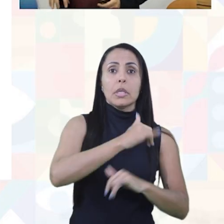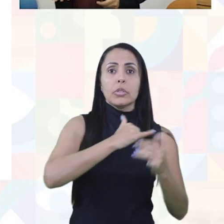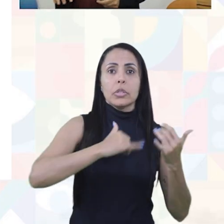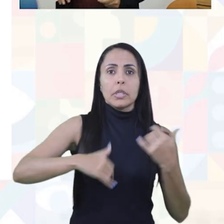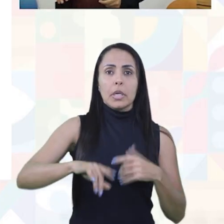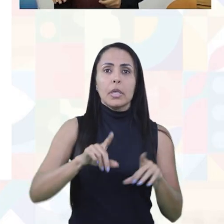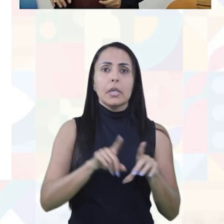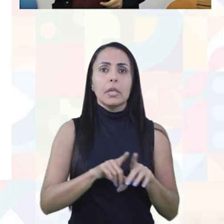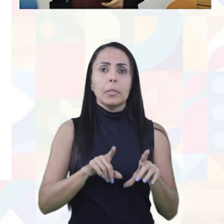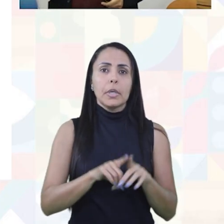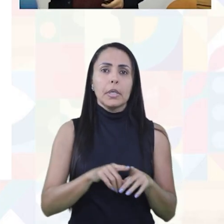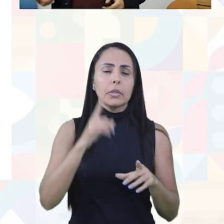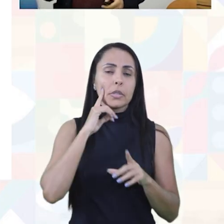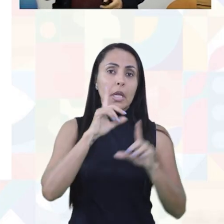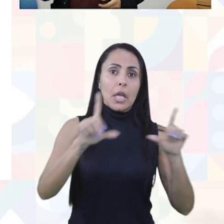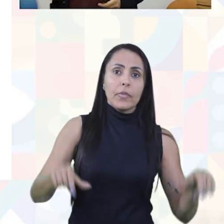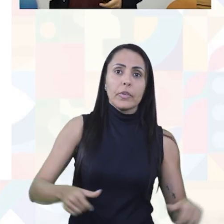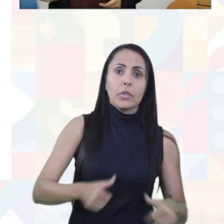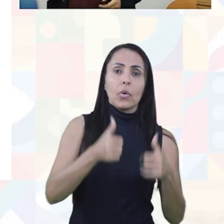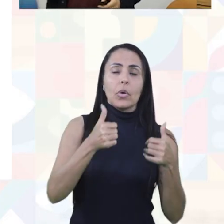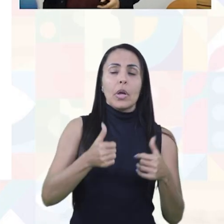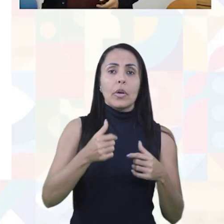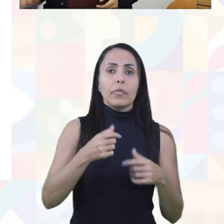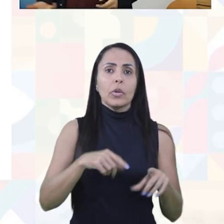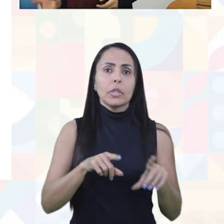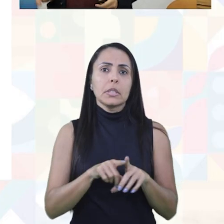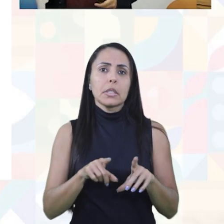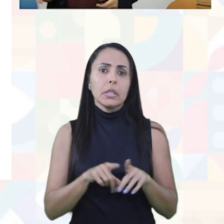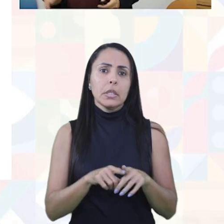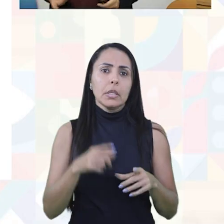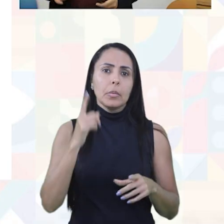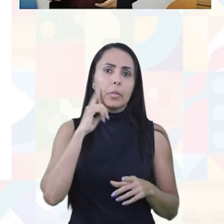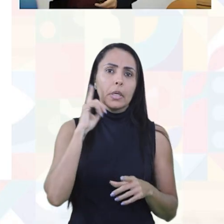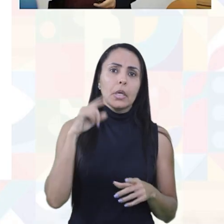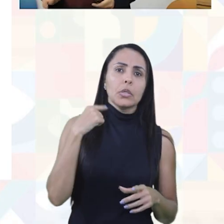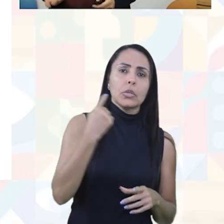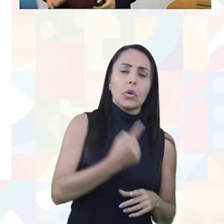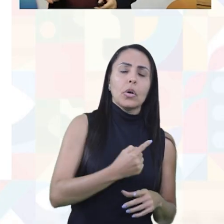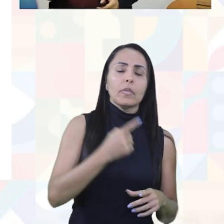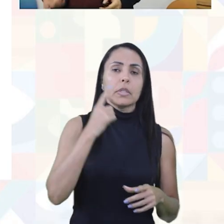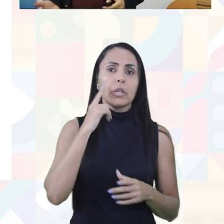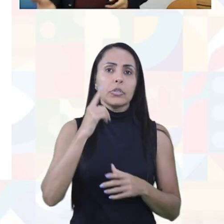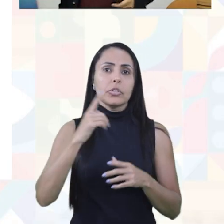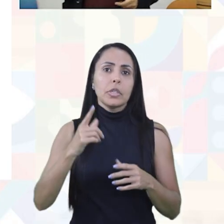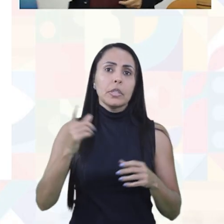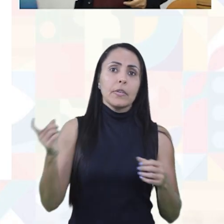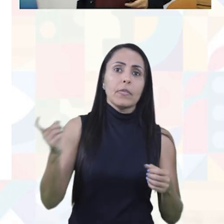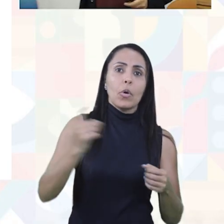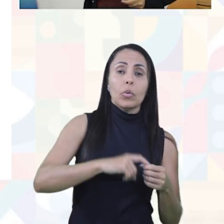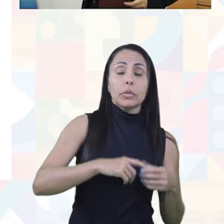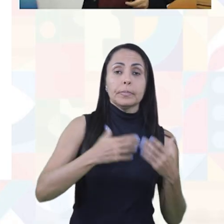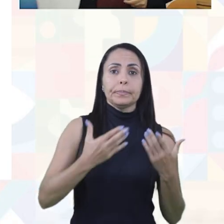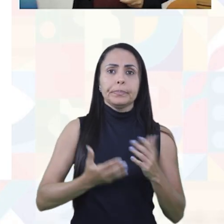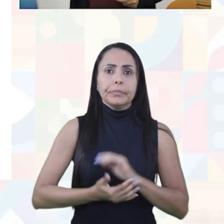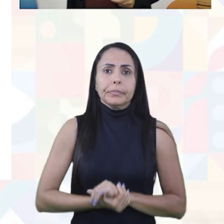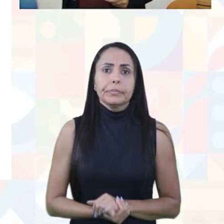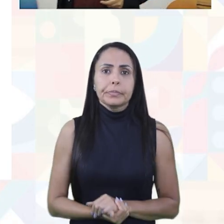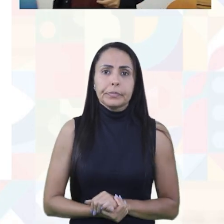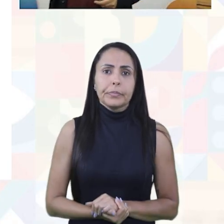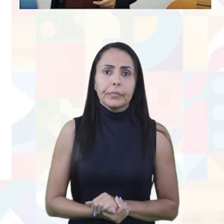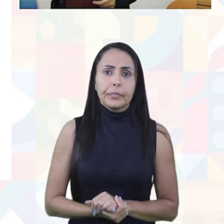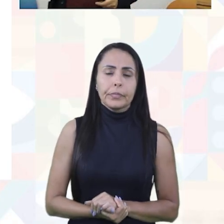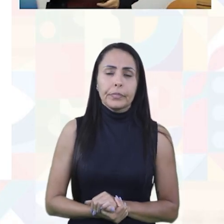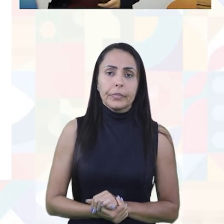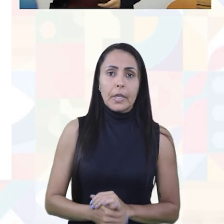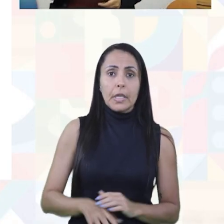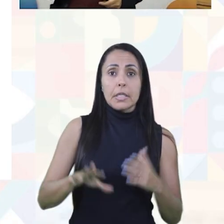também nos revigora, fortalecendo e conferindo novas energias de volta, tá? Então, esse